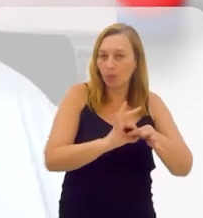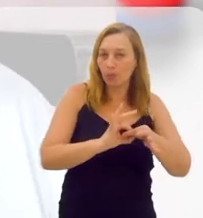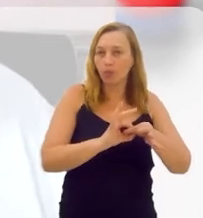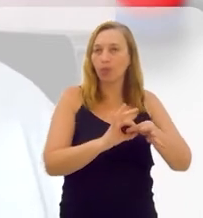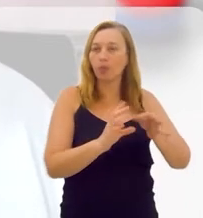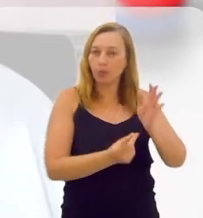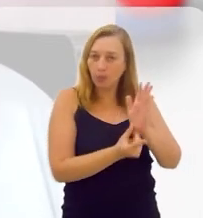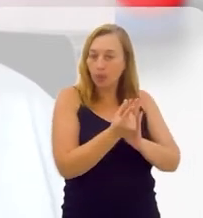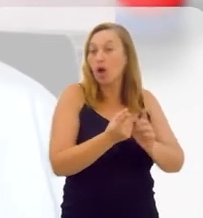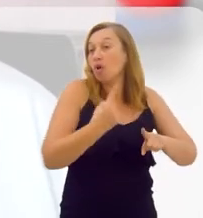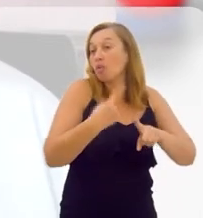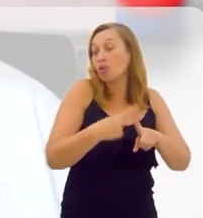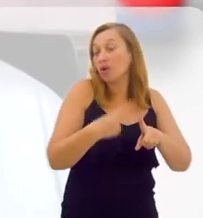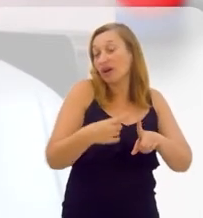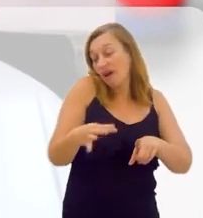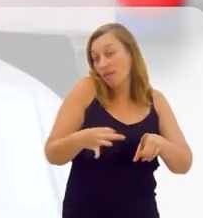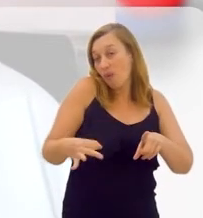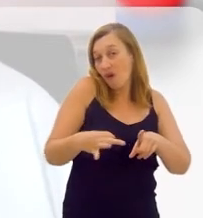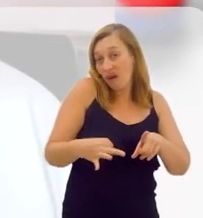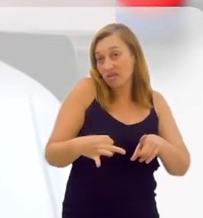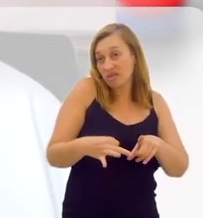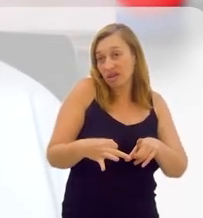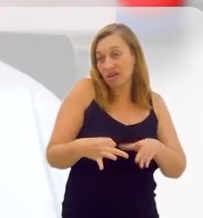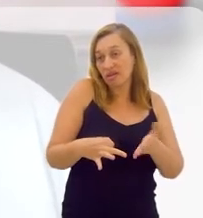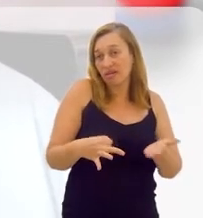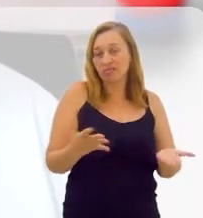a parte financeira, porque a moeda